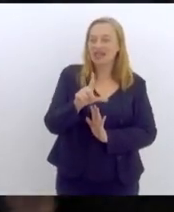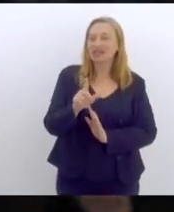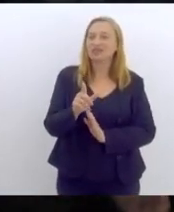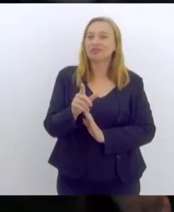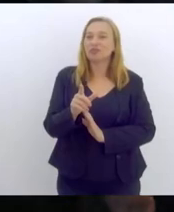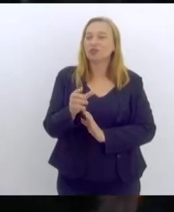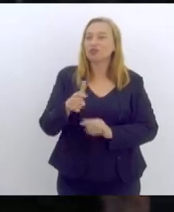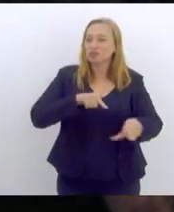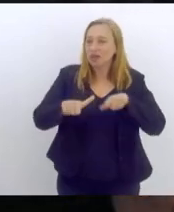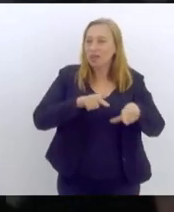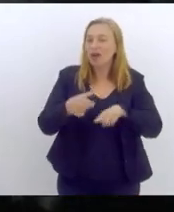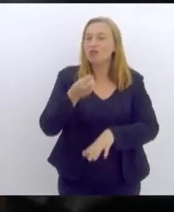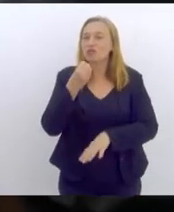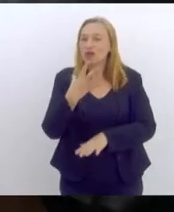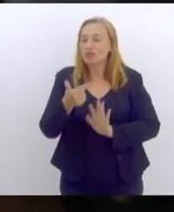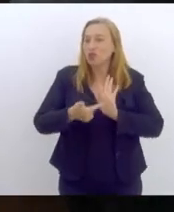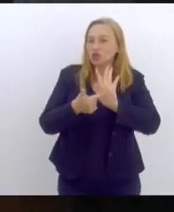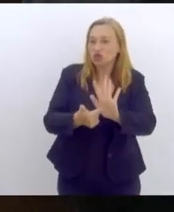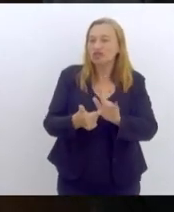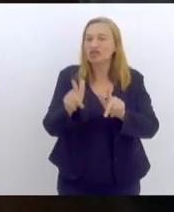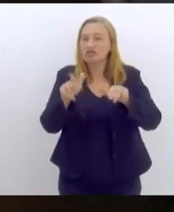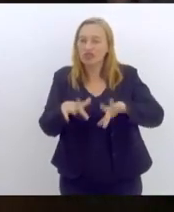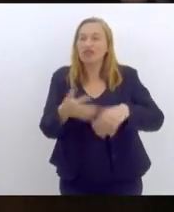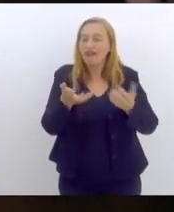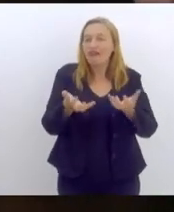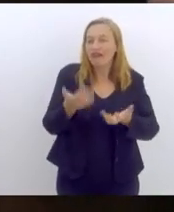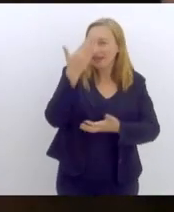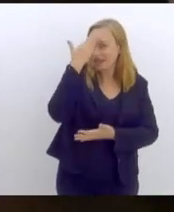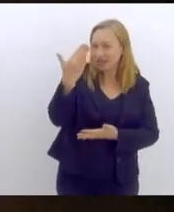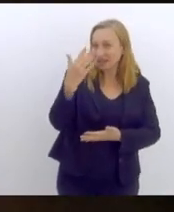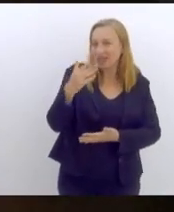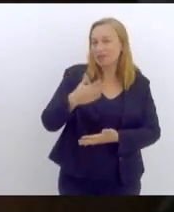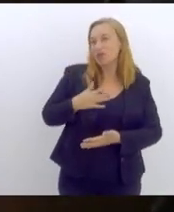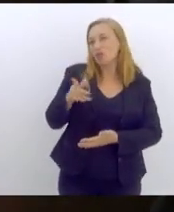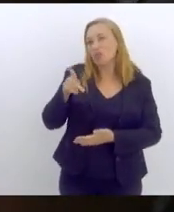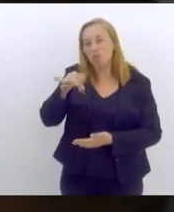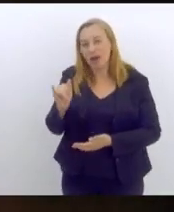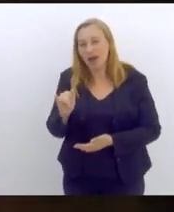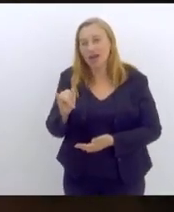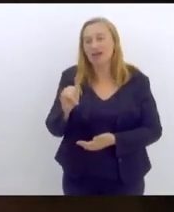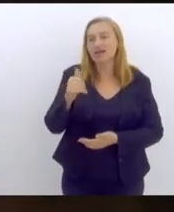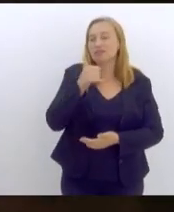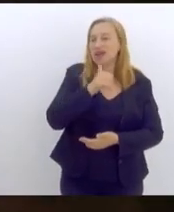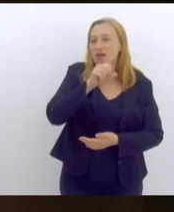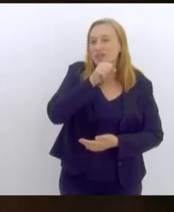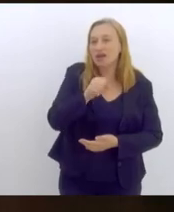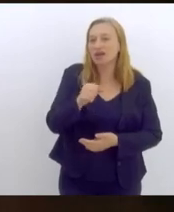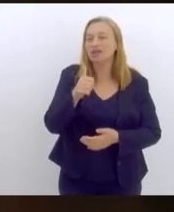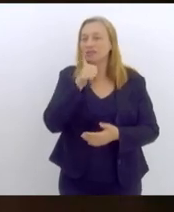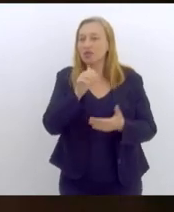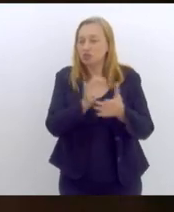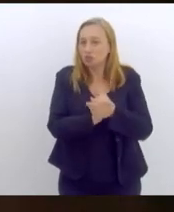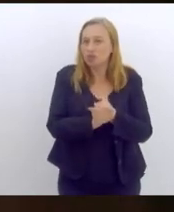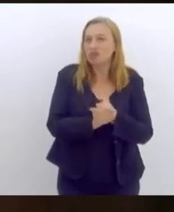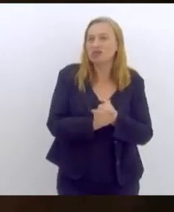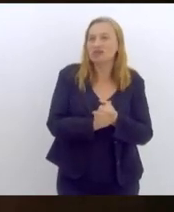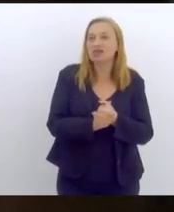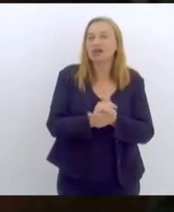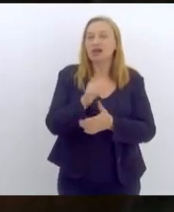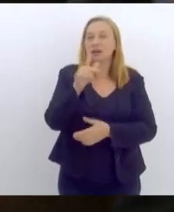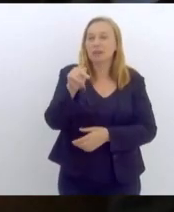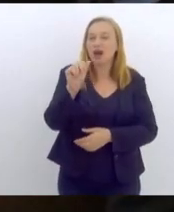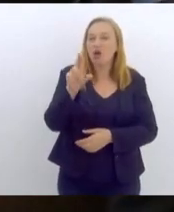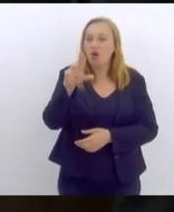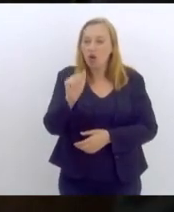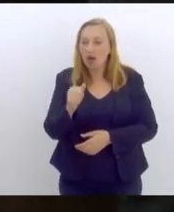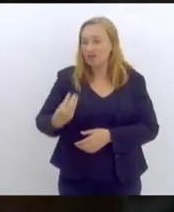vem mostrando a diferença. Quero agradecer meu pai, Vai Machado, minha mãe Solange, a minha esposa Linandra, a Paola, que se